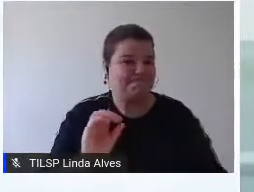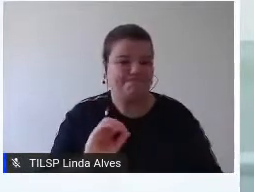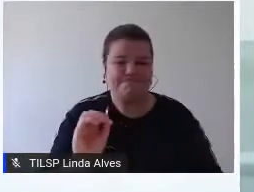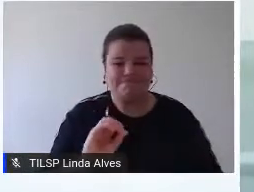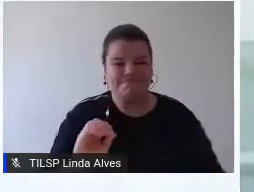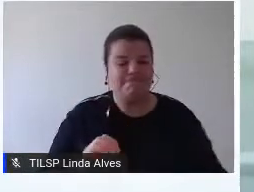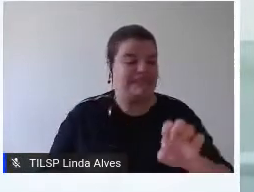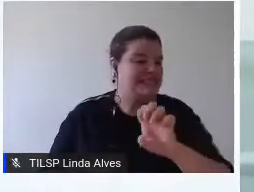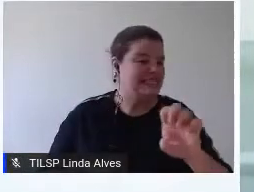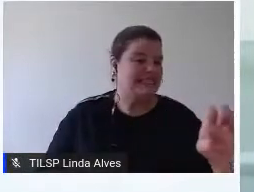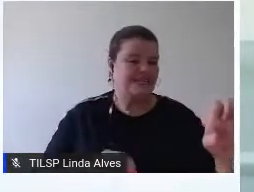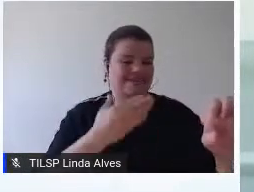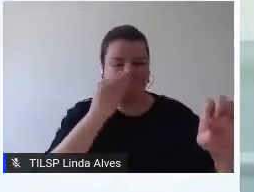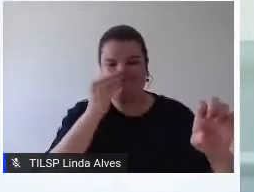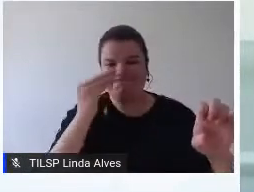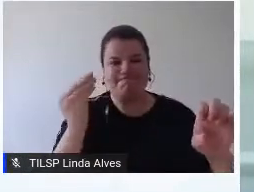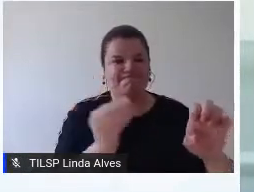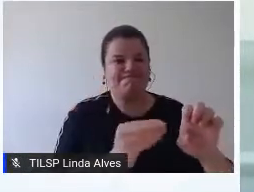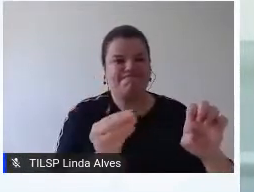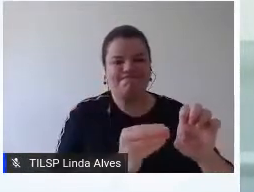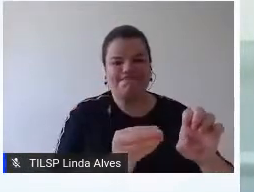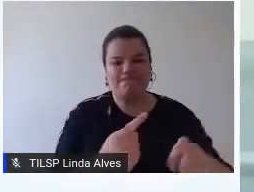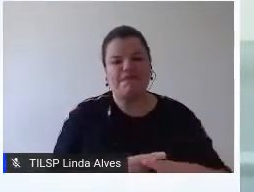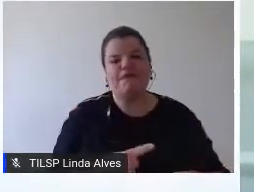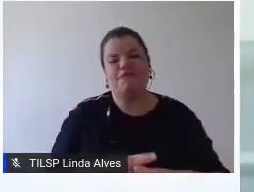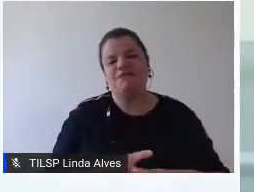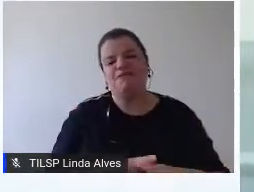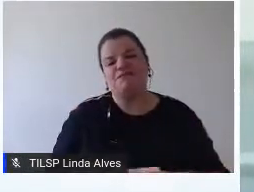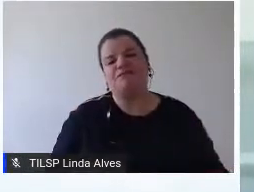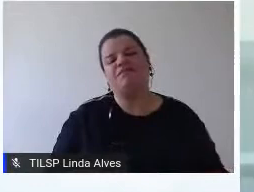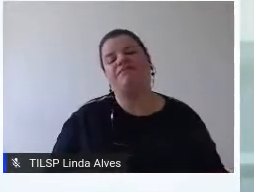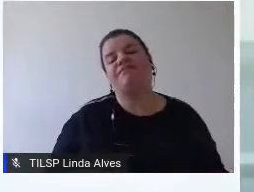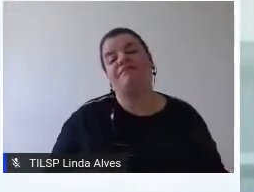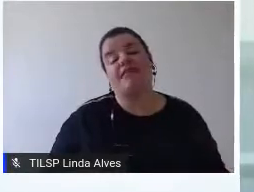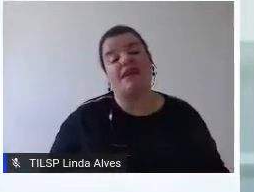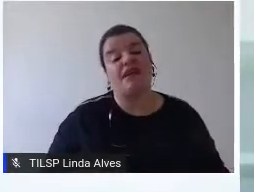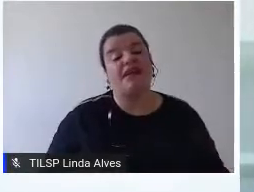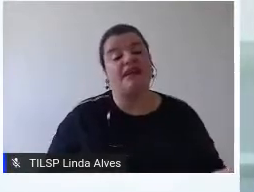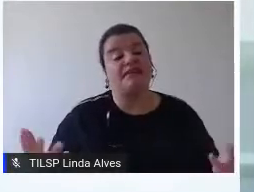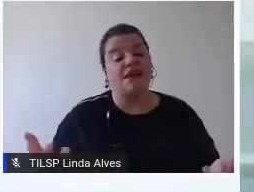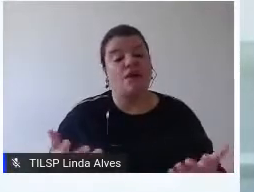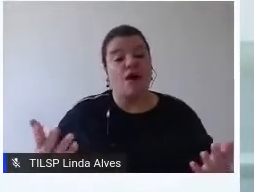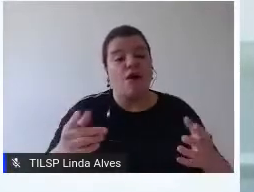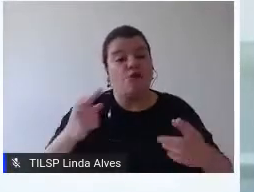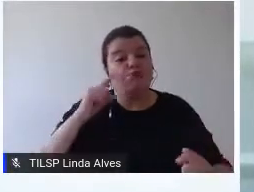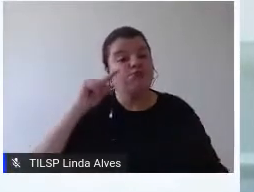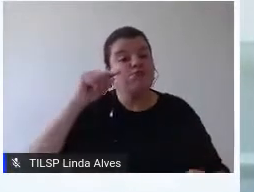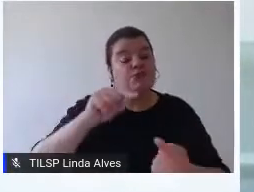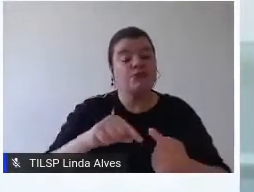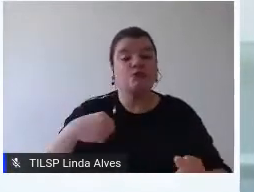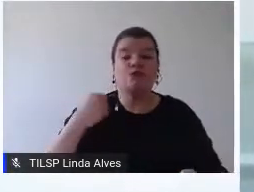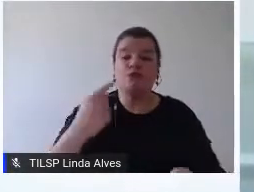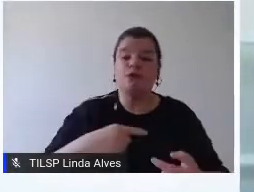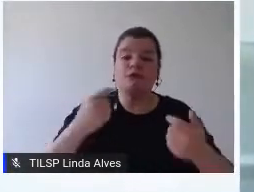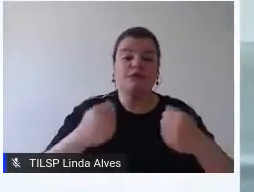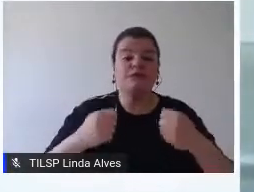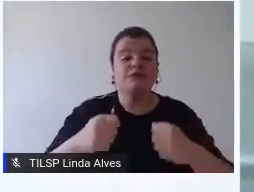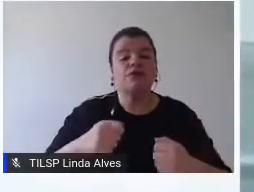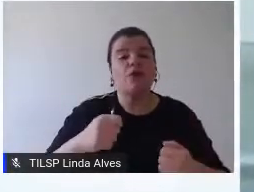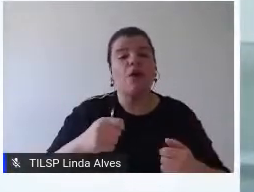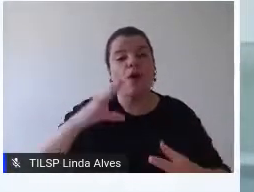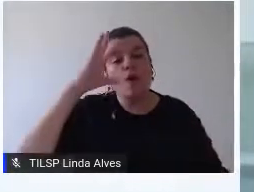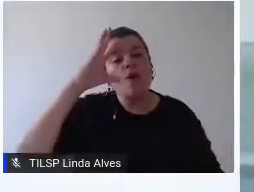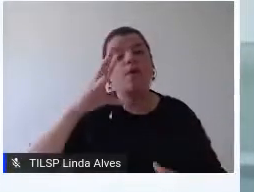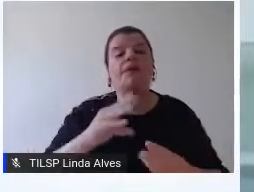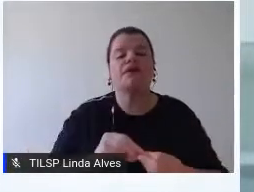que serão tratados pelo Congresso, em particular pela Câmara. Enfim, então a ideia aí é a gente compreender objetivamente